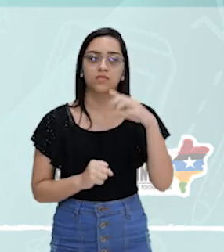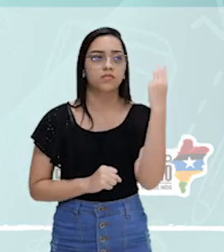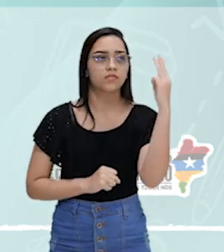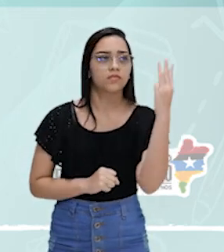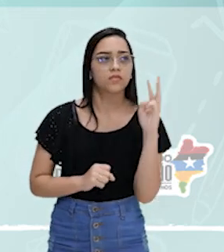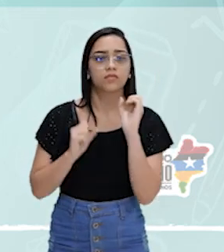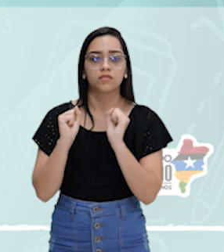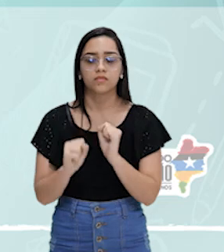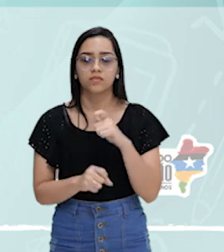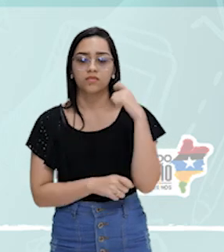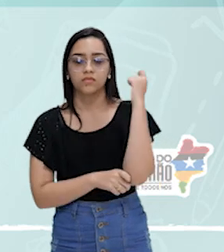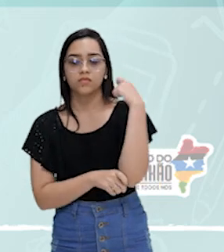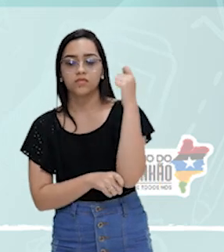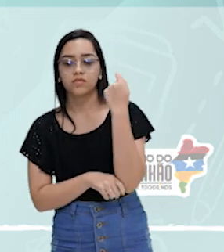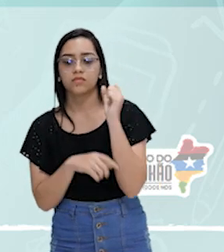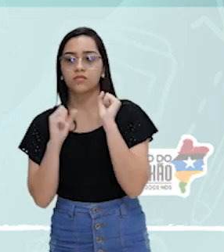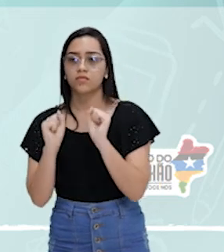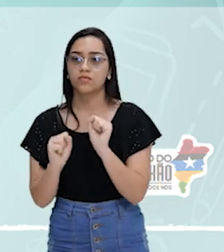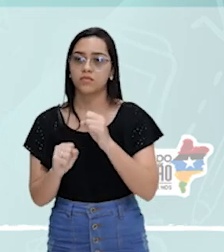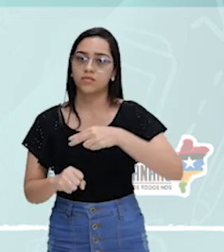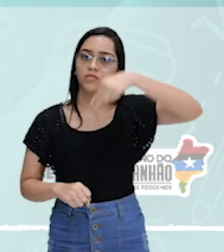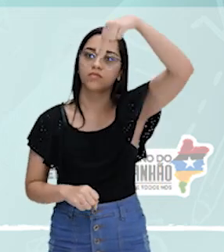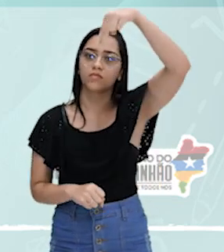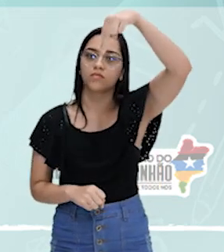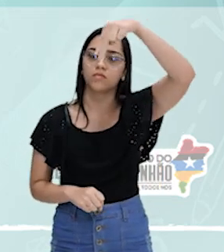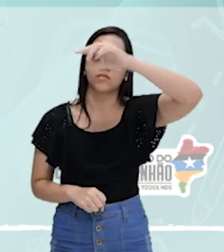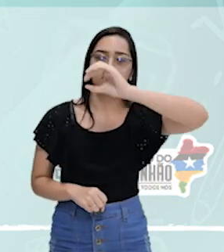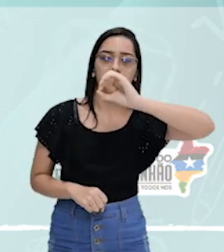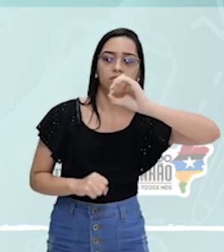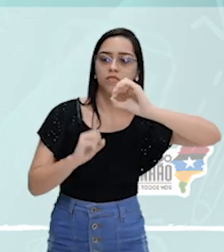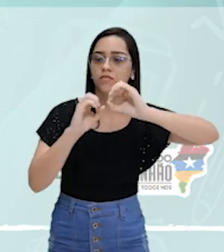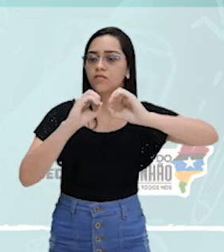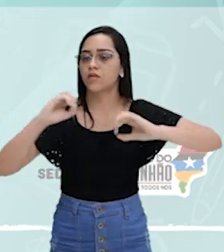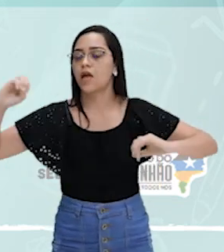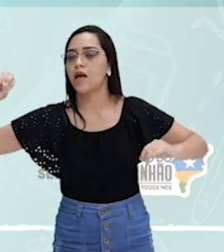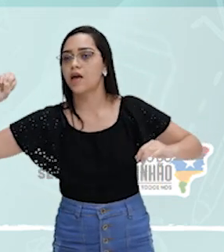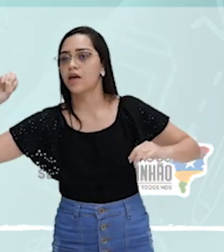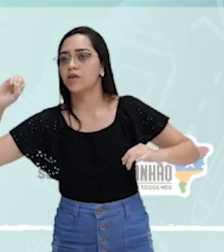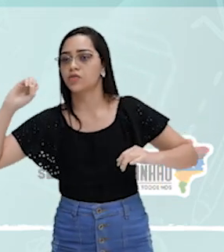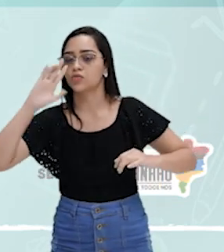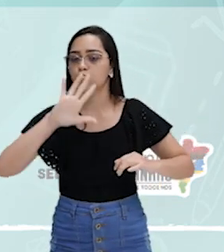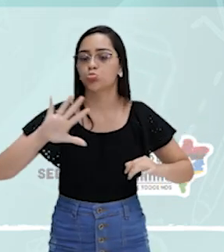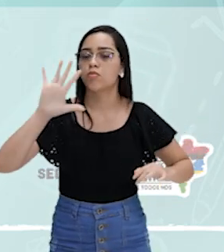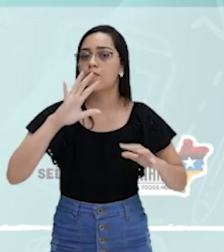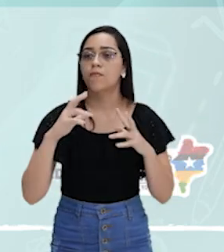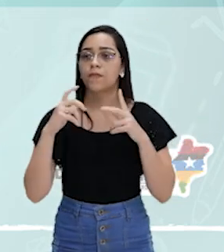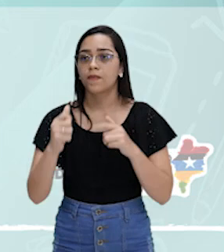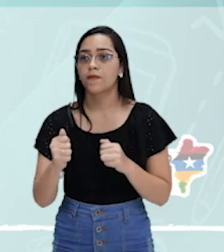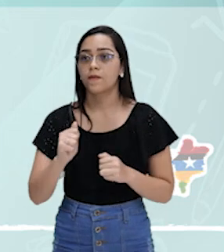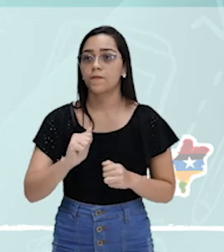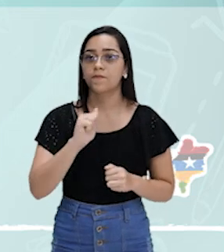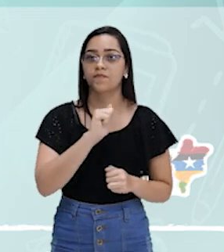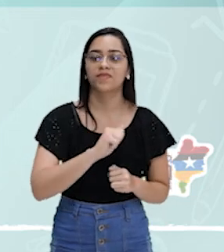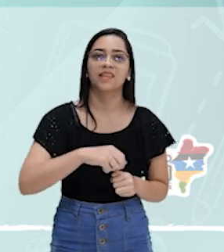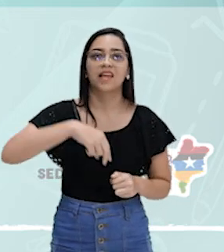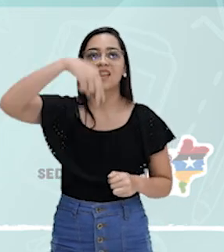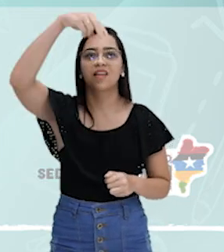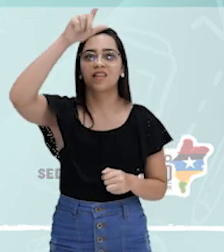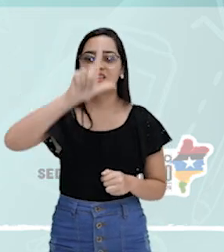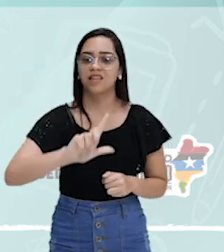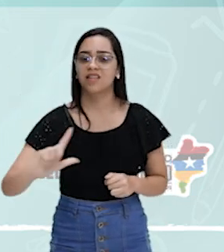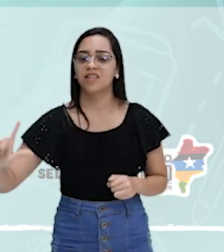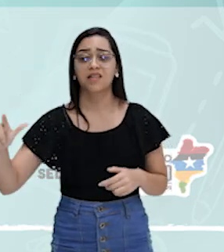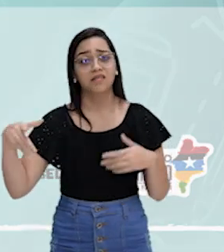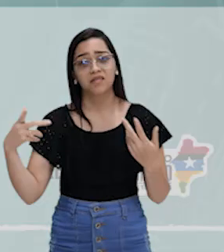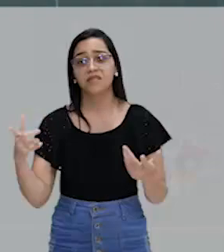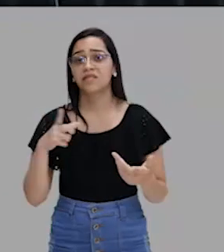Maranhão, seja no Rio Grande do Sul, seja no Norte, seja no Oeste, seja no Centro-Oeste, Norte, Sul, Leste, Oeste, né? Eu estou falando dos pontos cardeais,